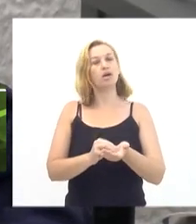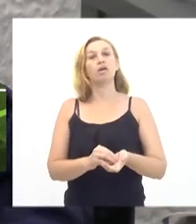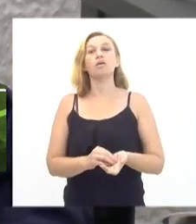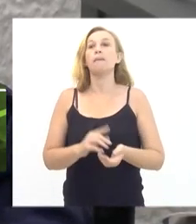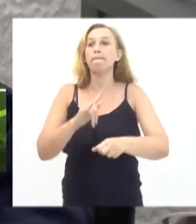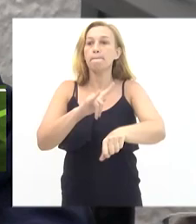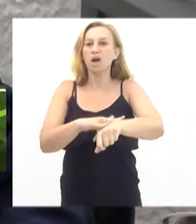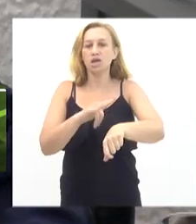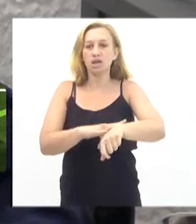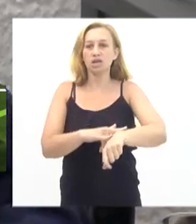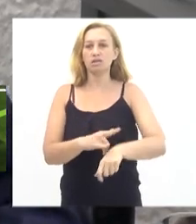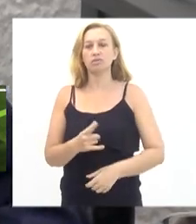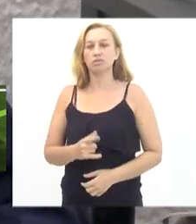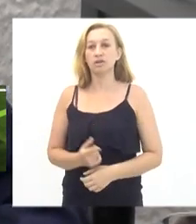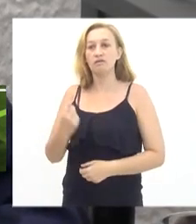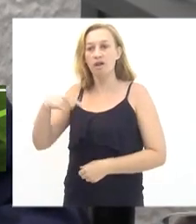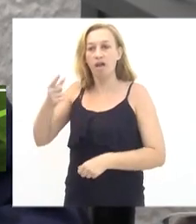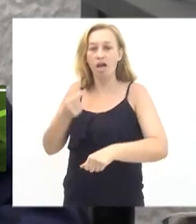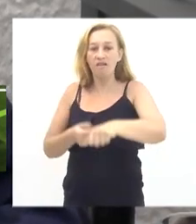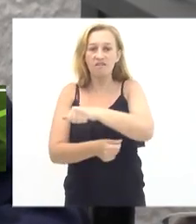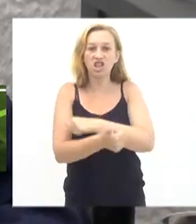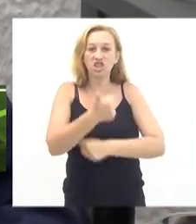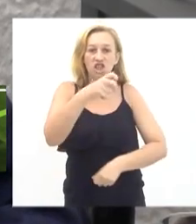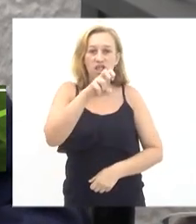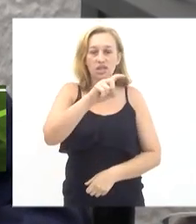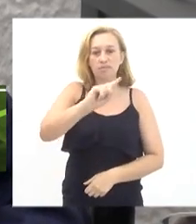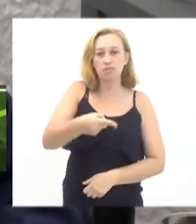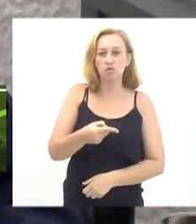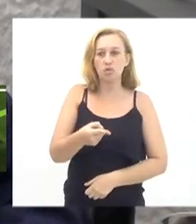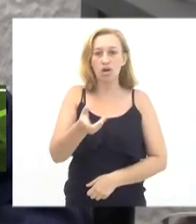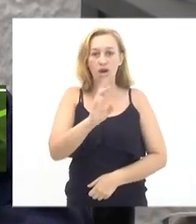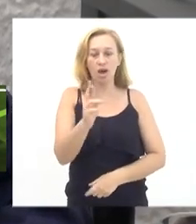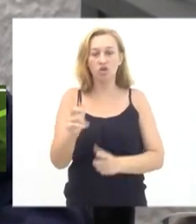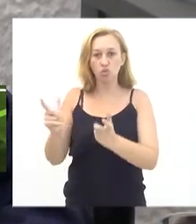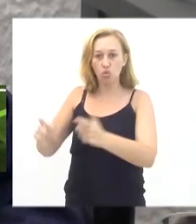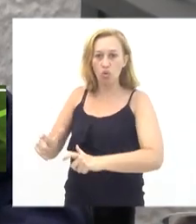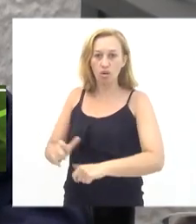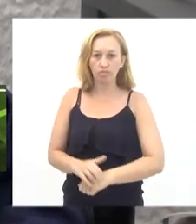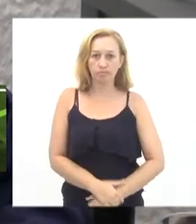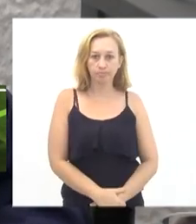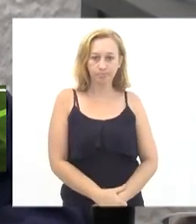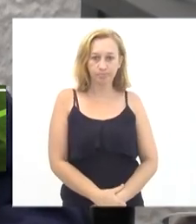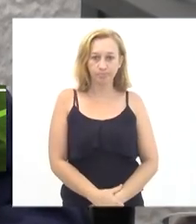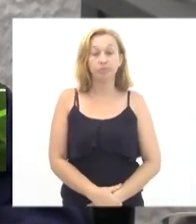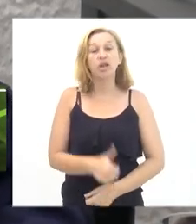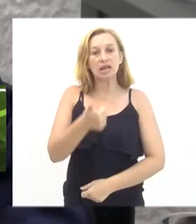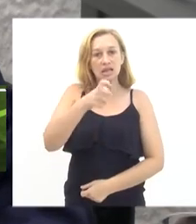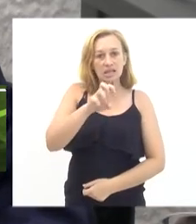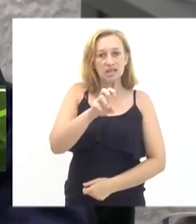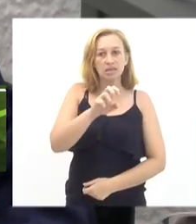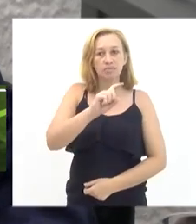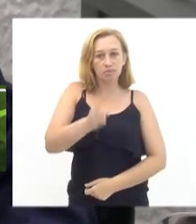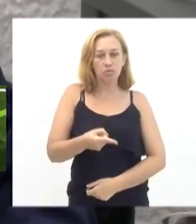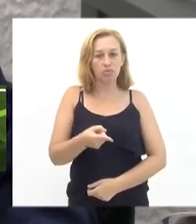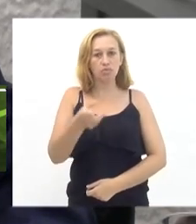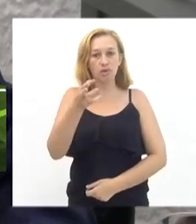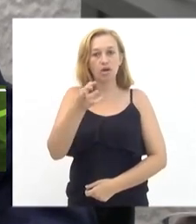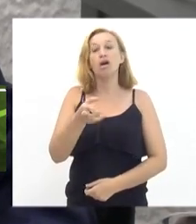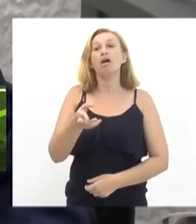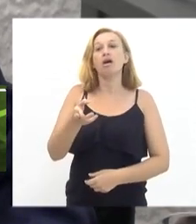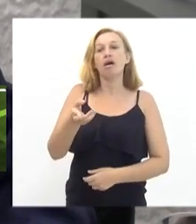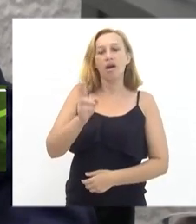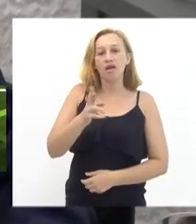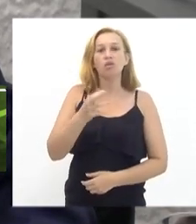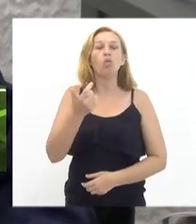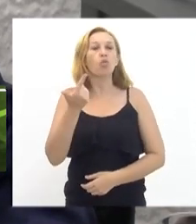e eu na régua vai lá e investe até 15.000 rreais naquela residência o 15.000 rreais você consegue construir um bom